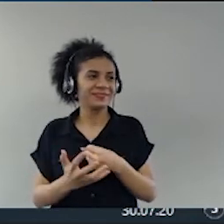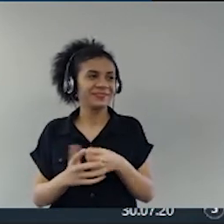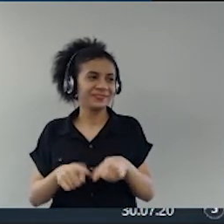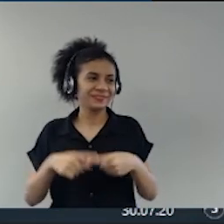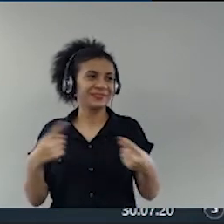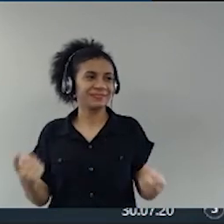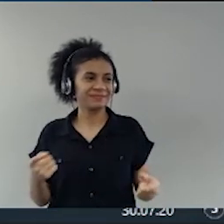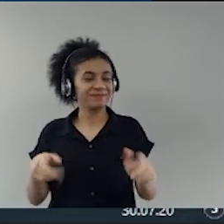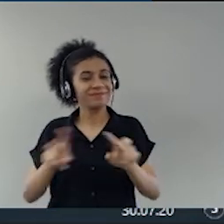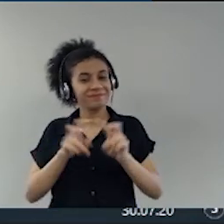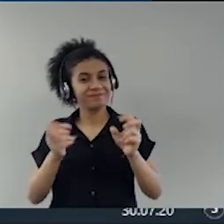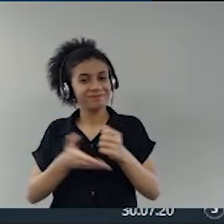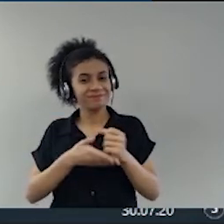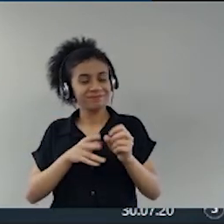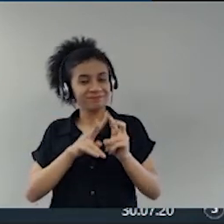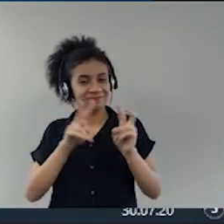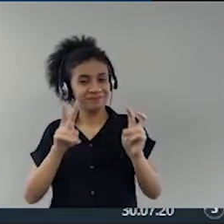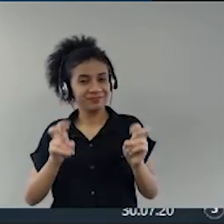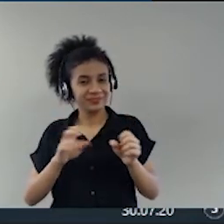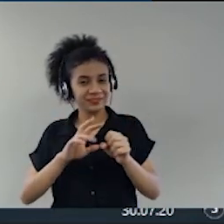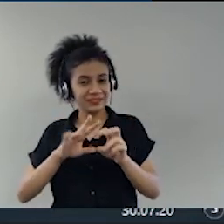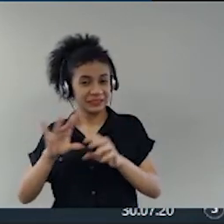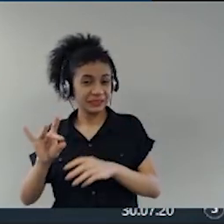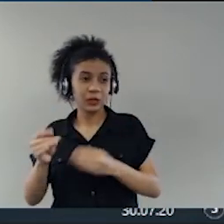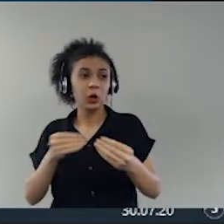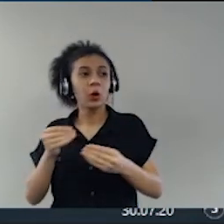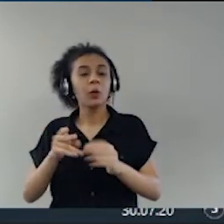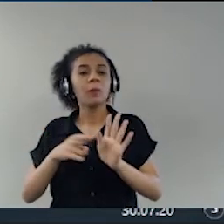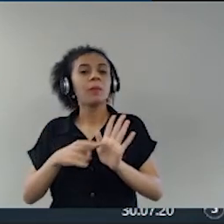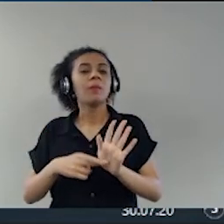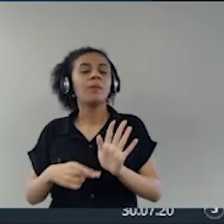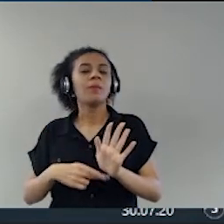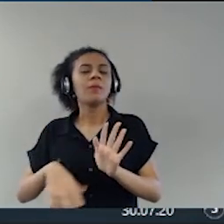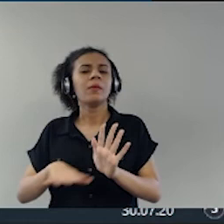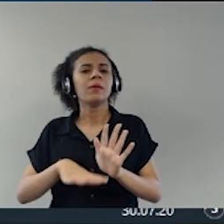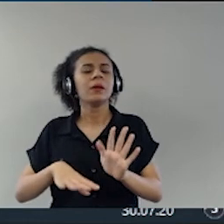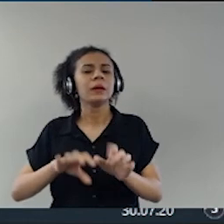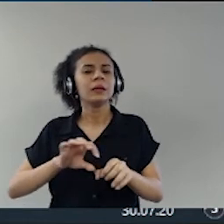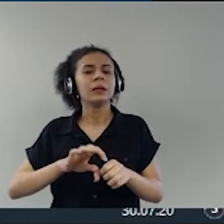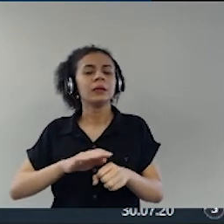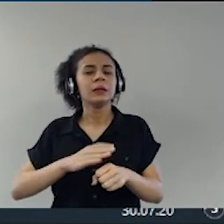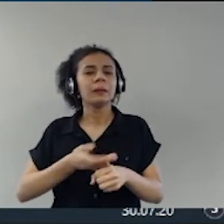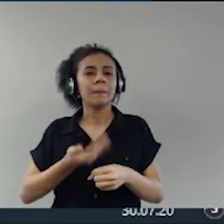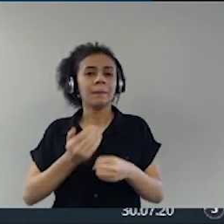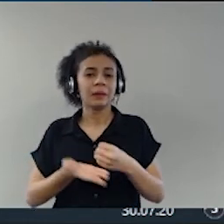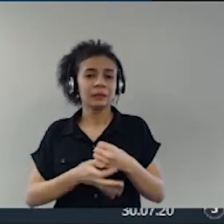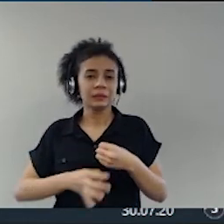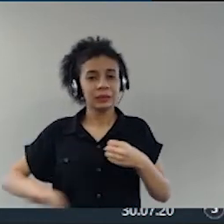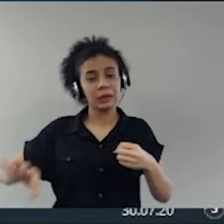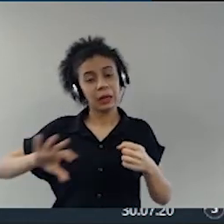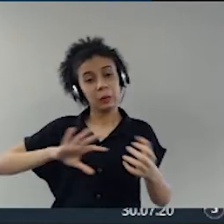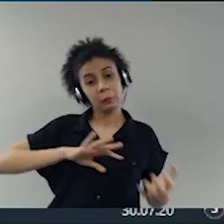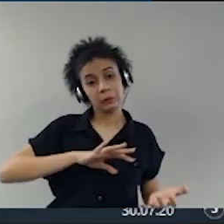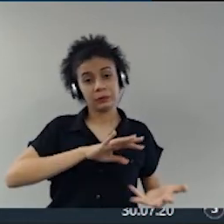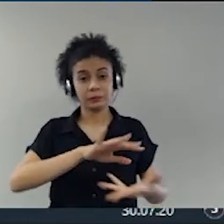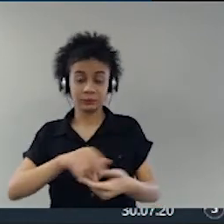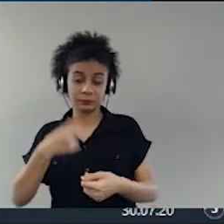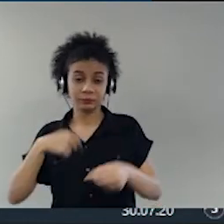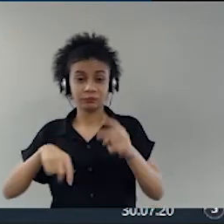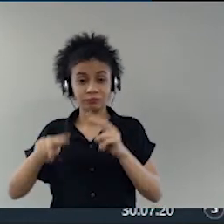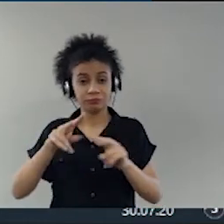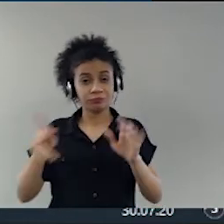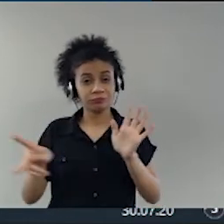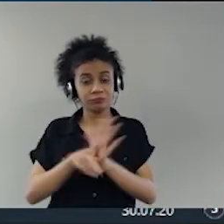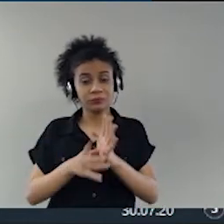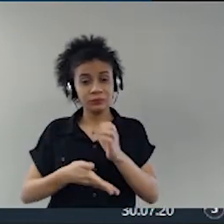No caso do embasamento científico, como é que é definido no Regulamento Sanitário Internacional, né? Você tem que observar os